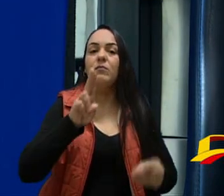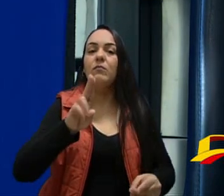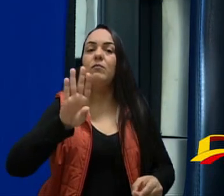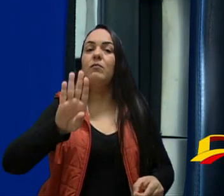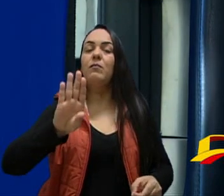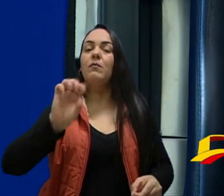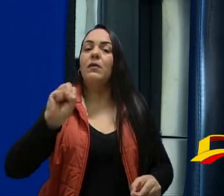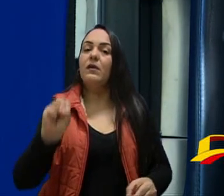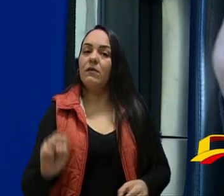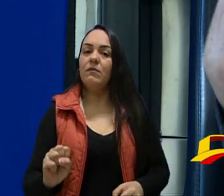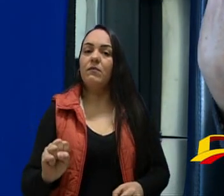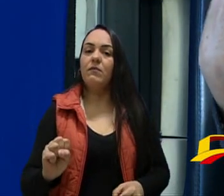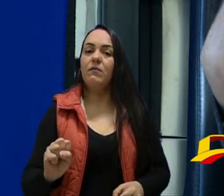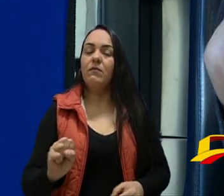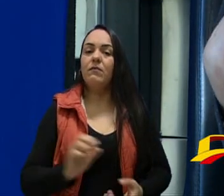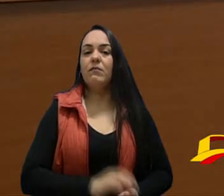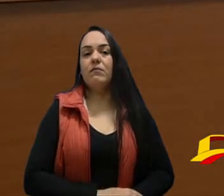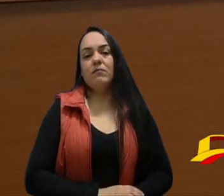unidades